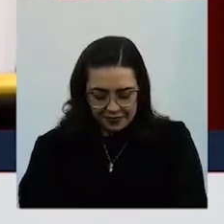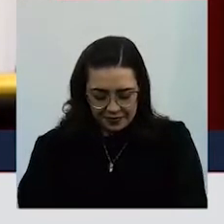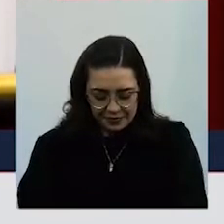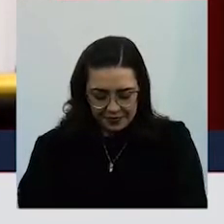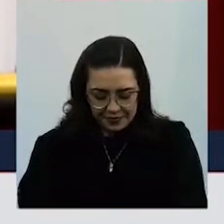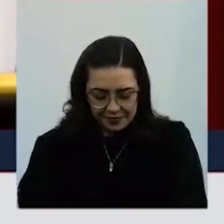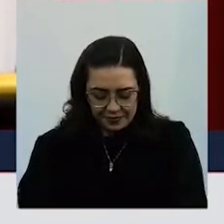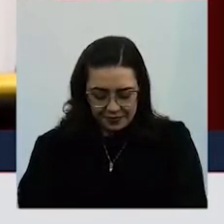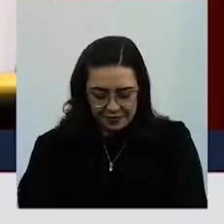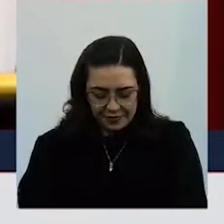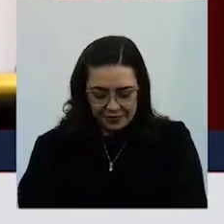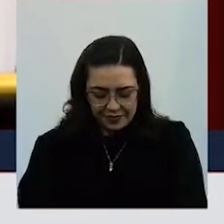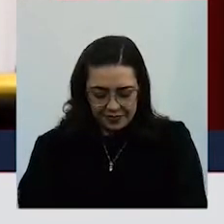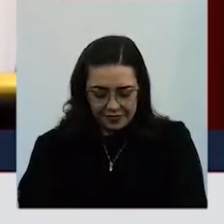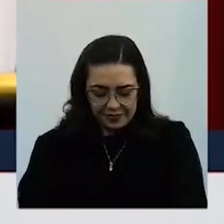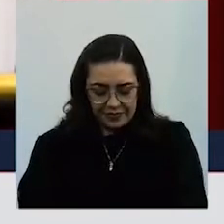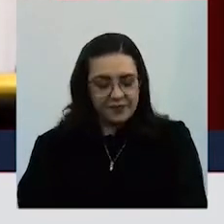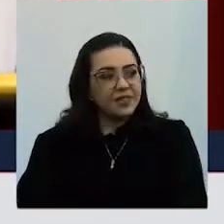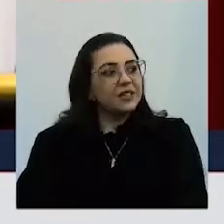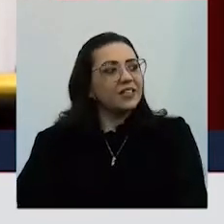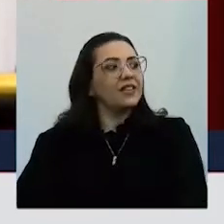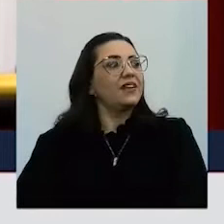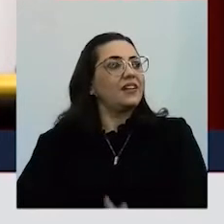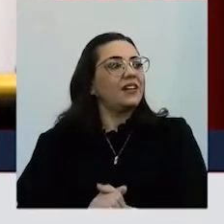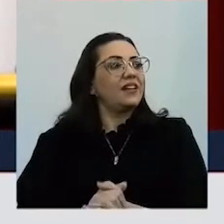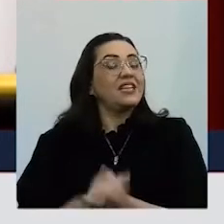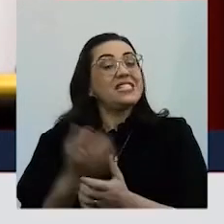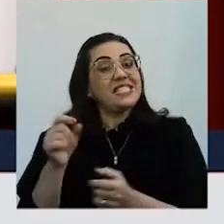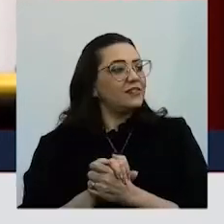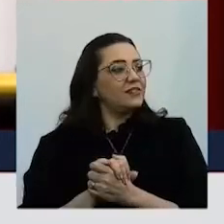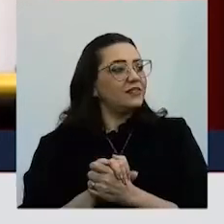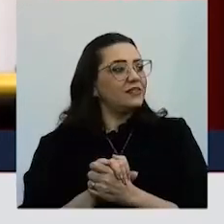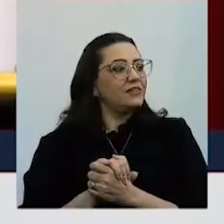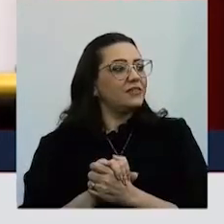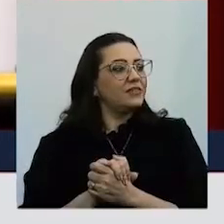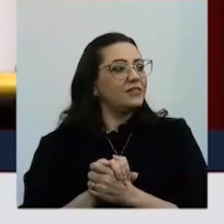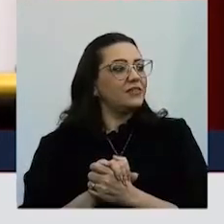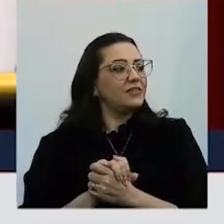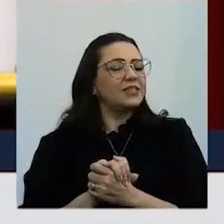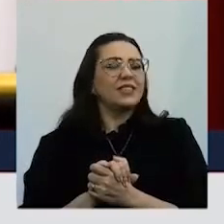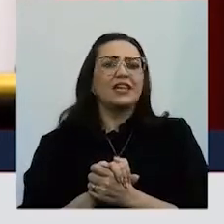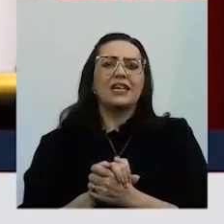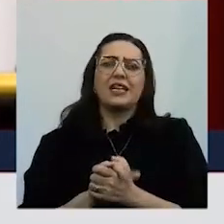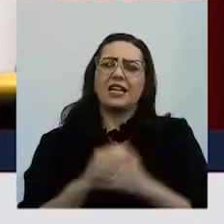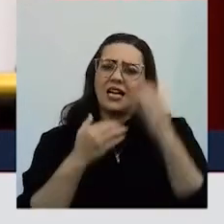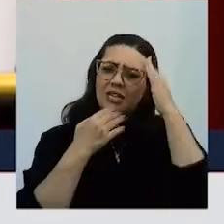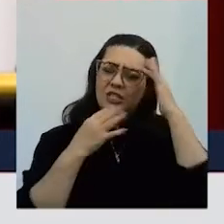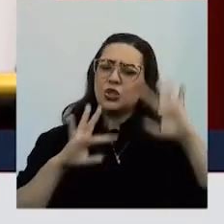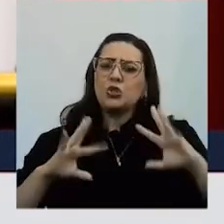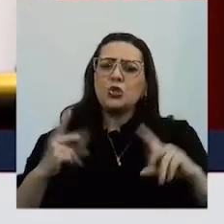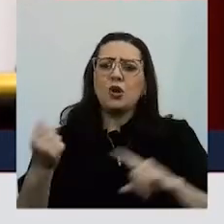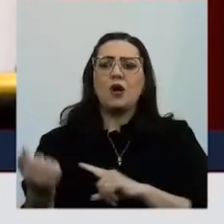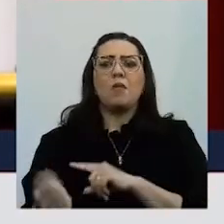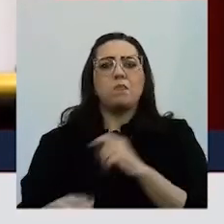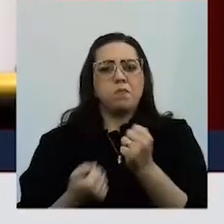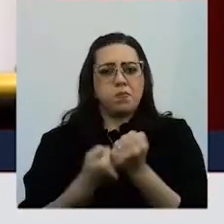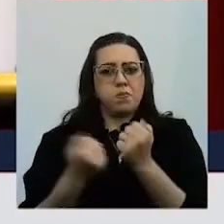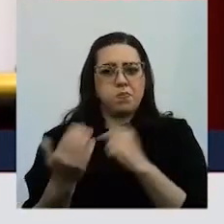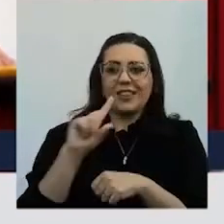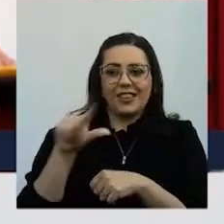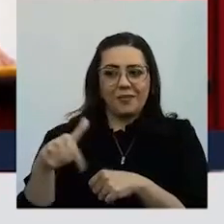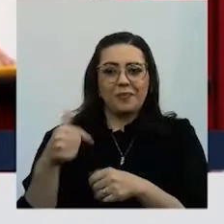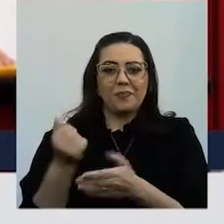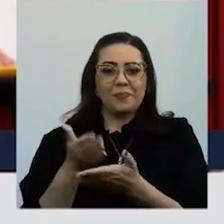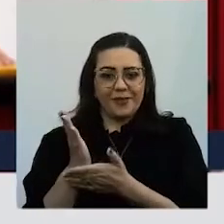chamou, né, para compor a comissão técnica 2009. Agradeço a todos que apoiam o meu trabalho. Busco sempre fazer o